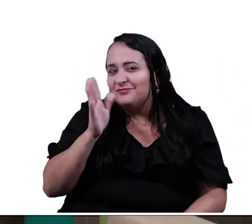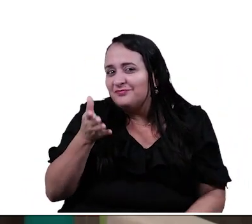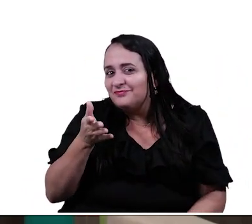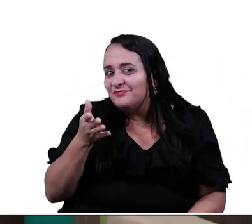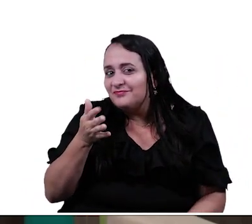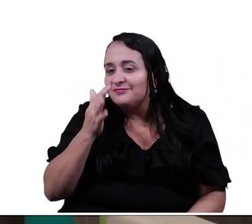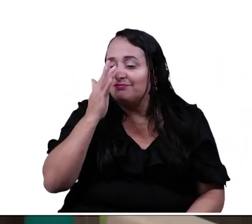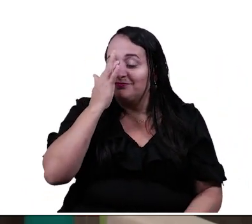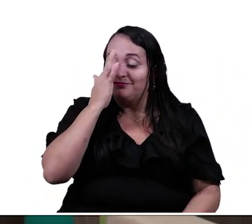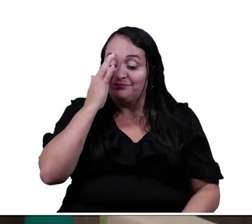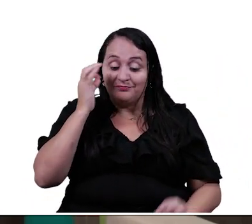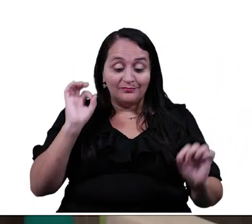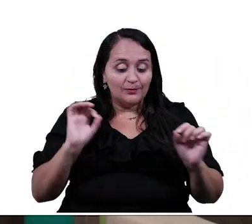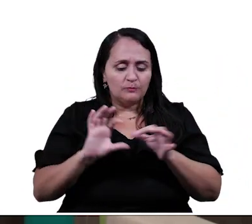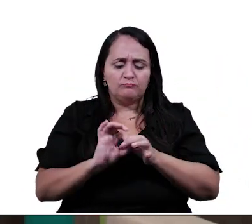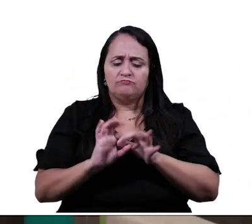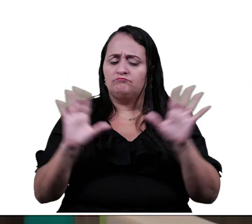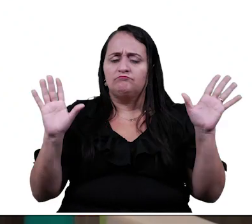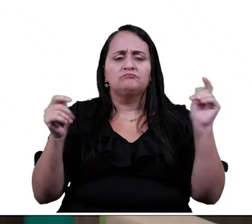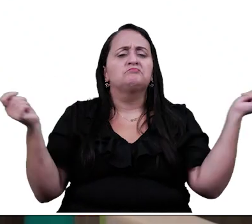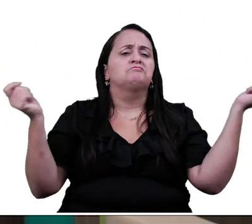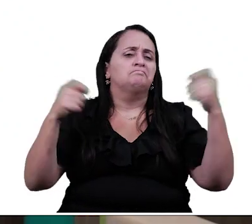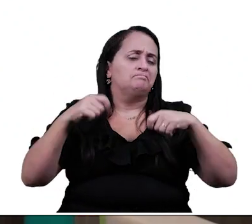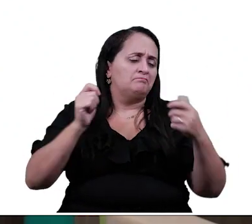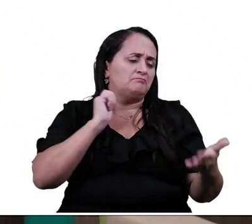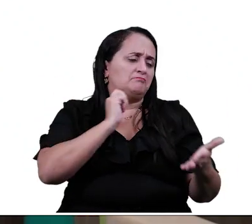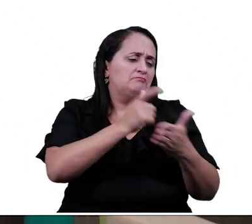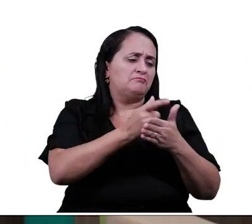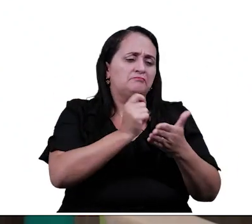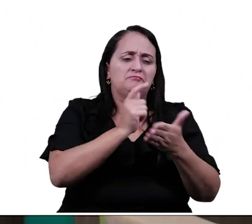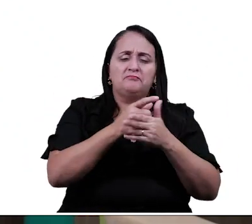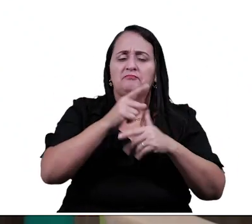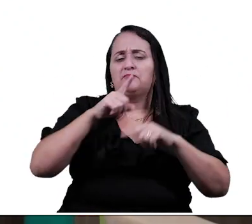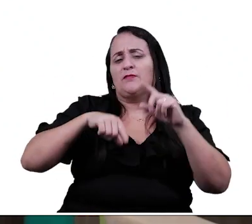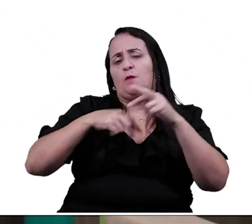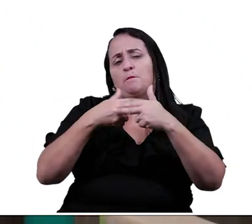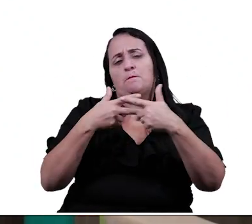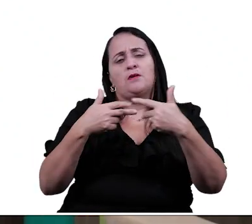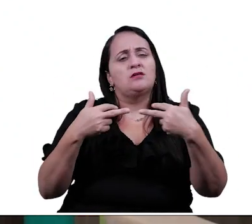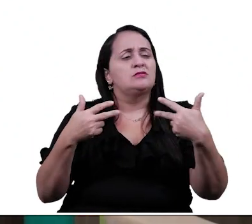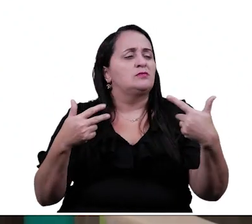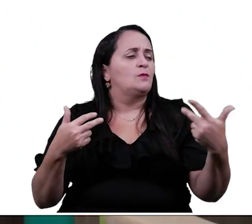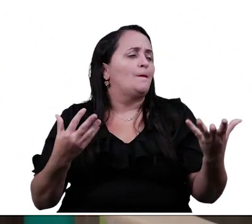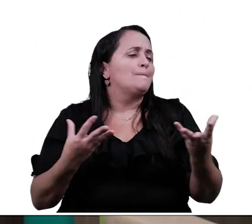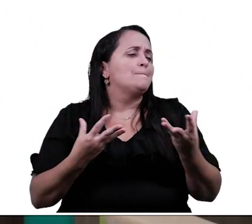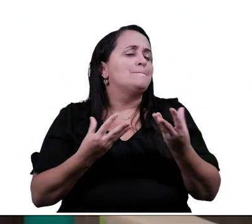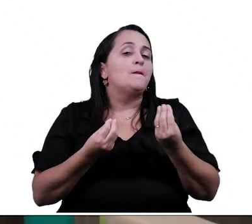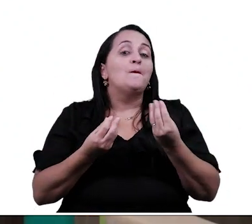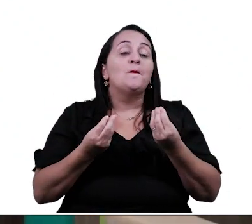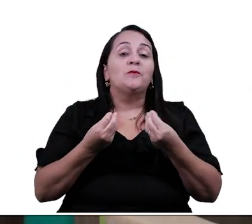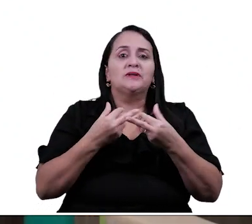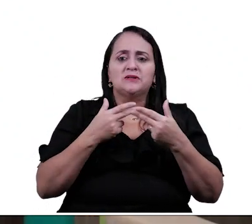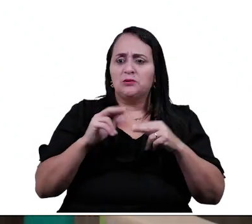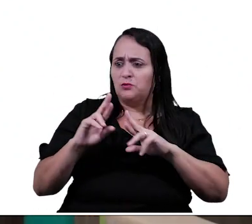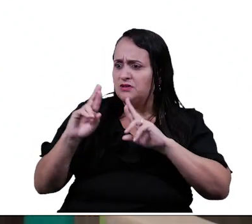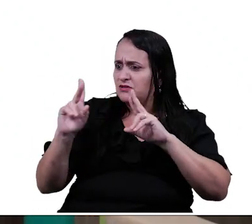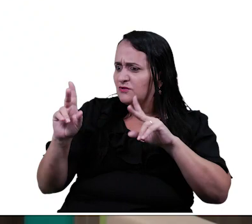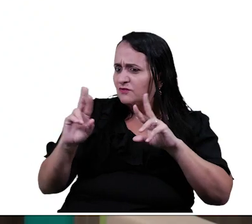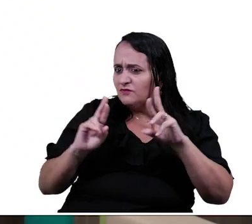né? Lugar de comércio livre, onde a gente compra muitas coisas, a gente vê muitas